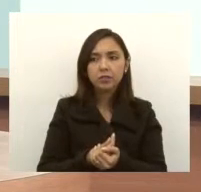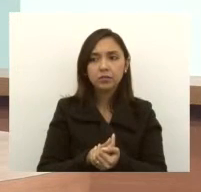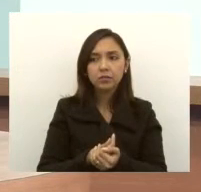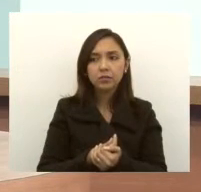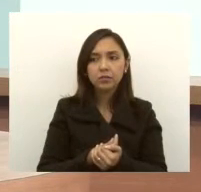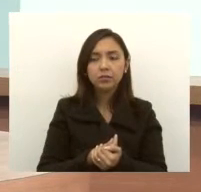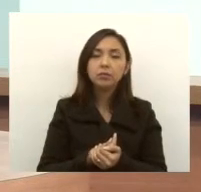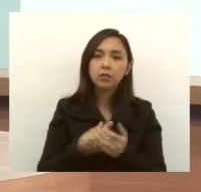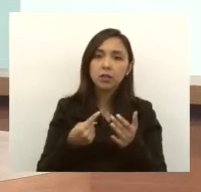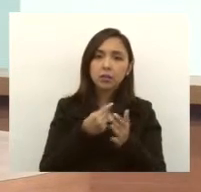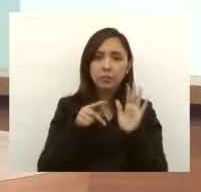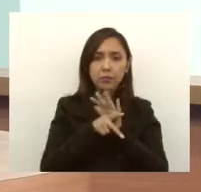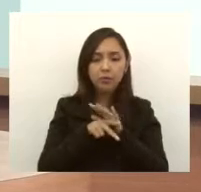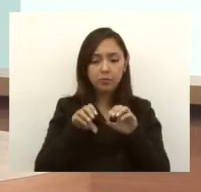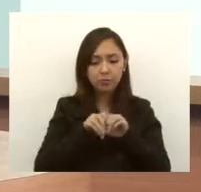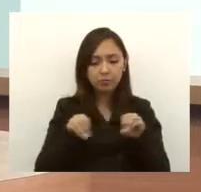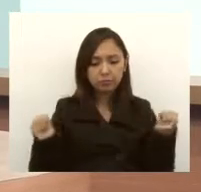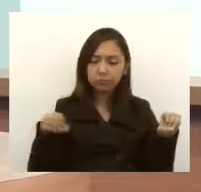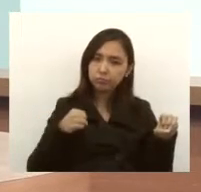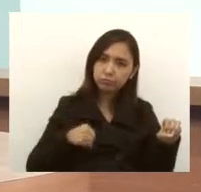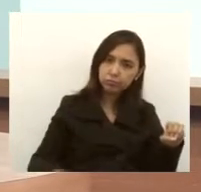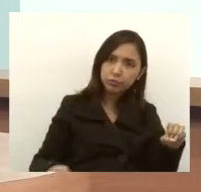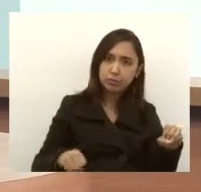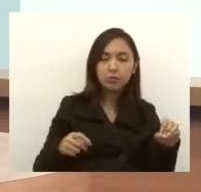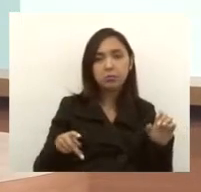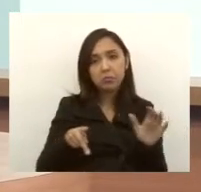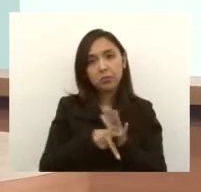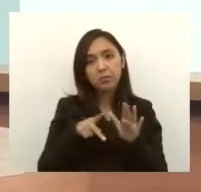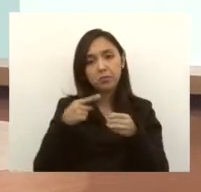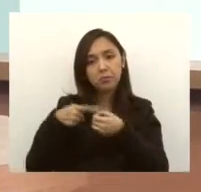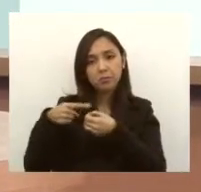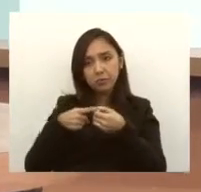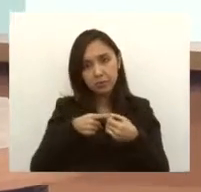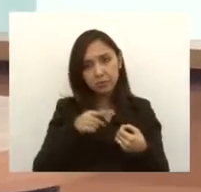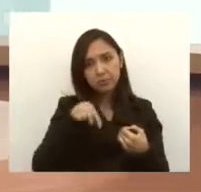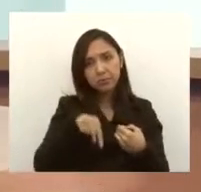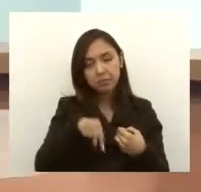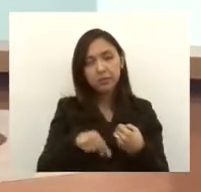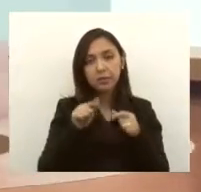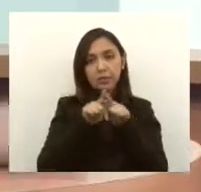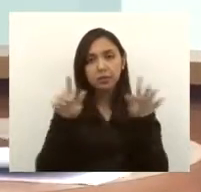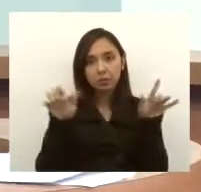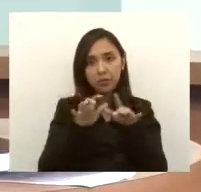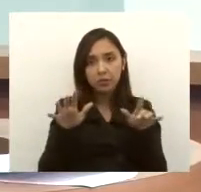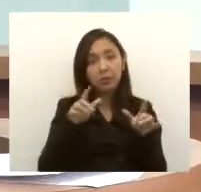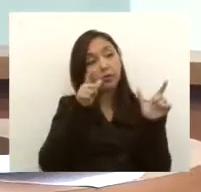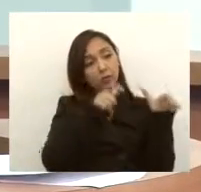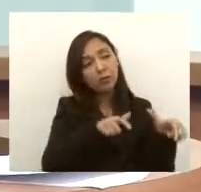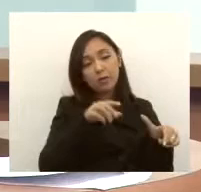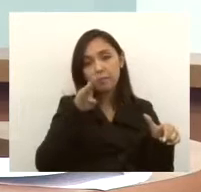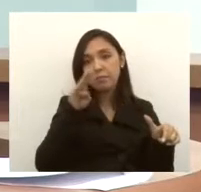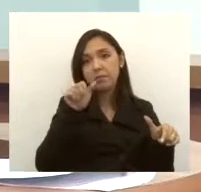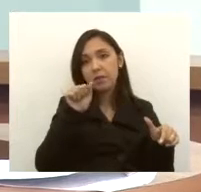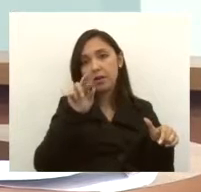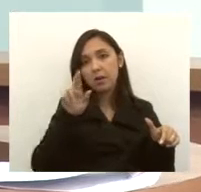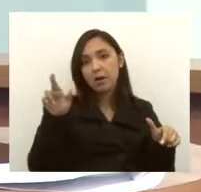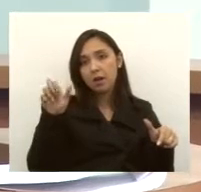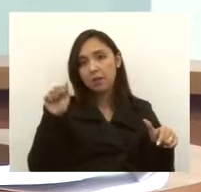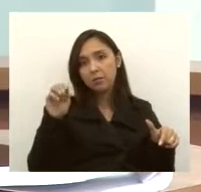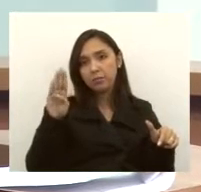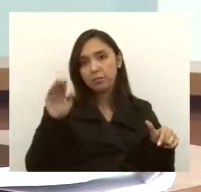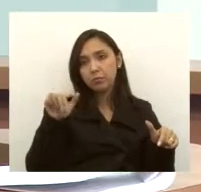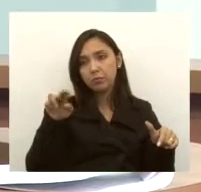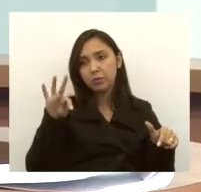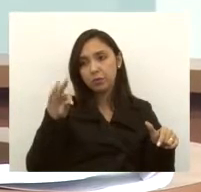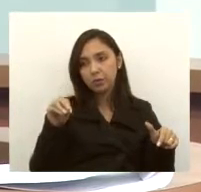desta questão do esgoto da nossa cidade, do nosso município, um morador de Barra Bonita. Vereador, é fato, é